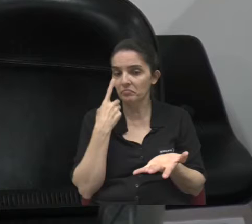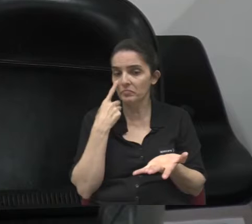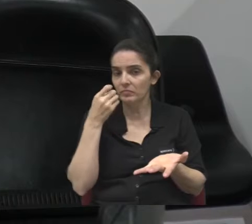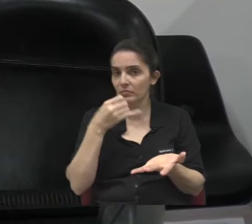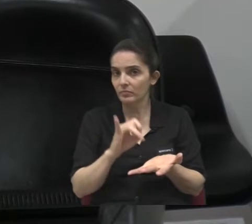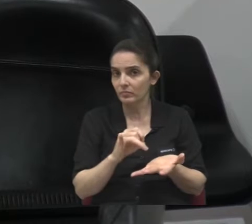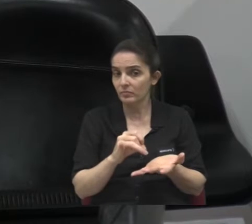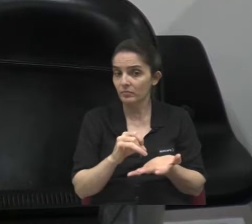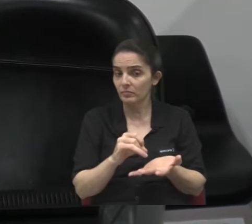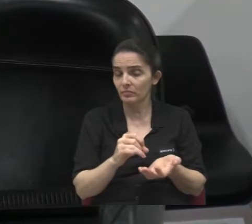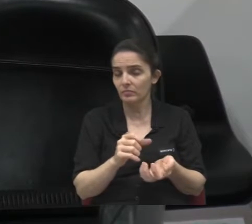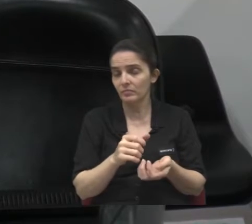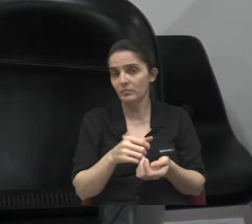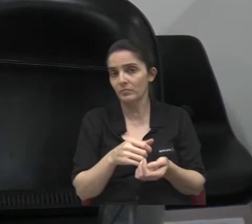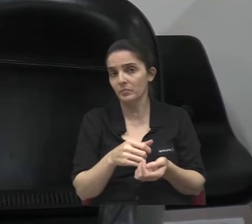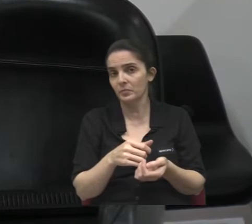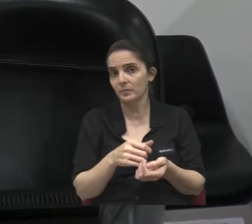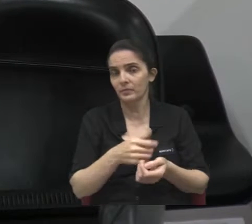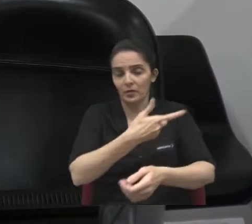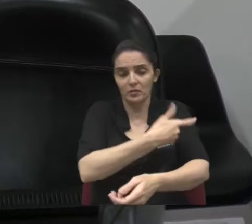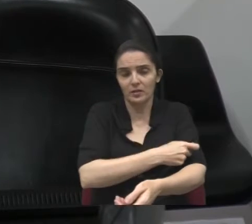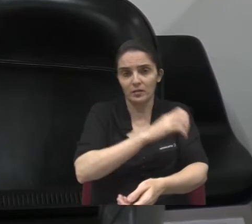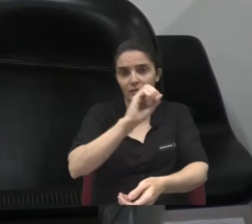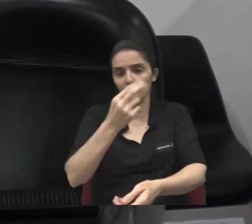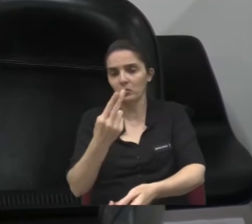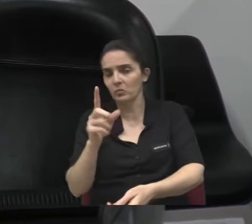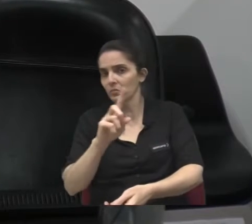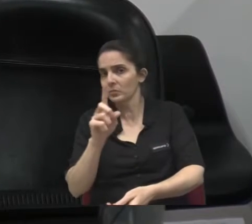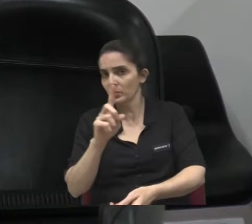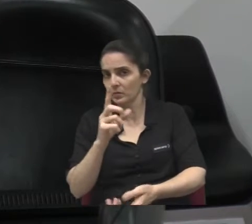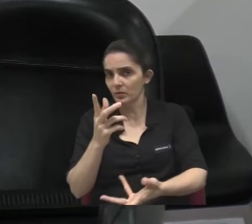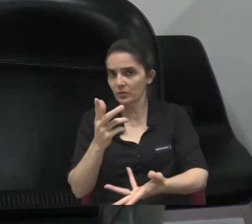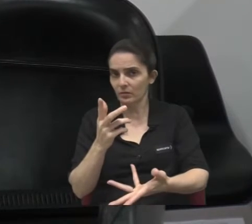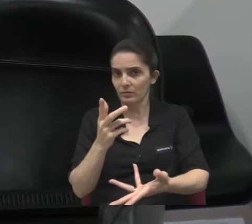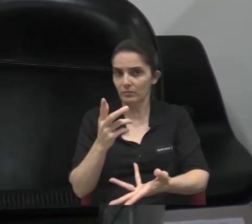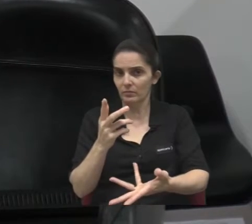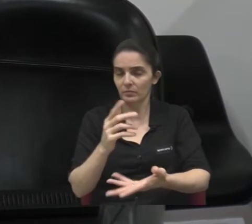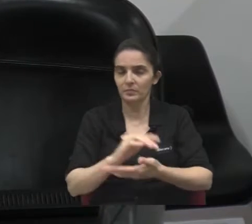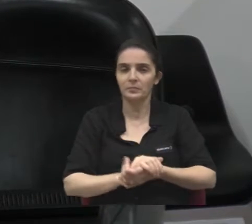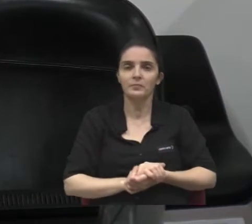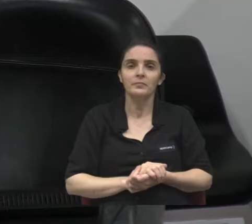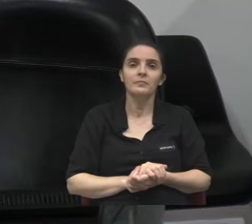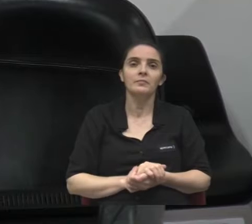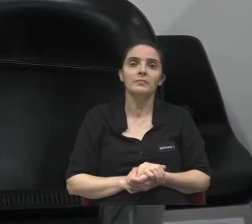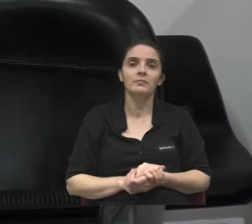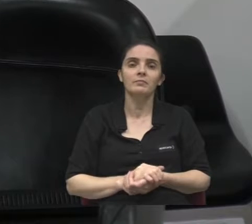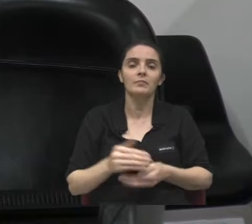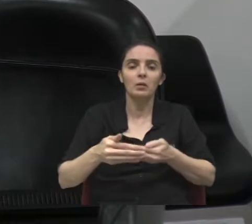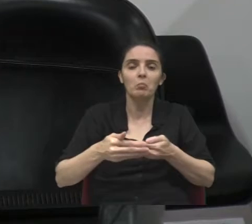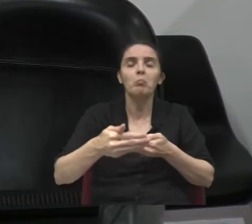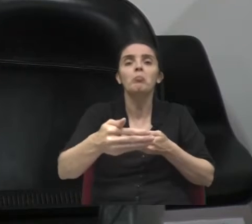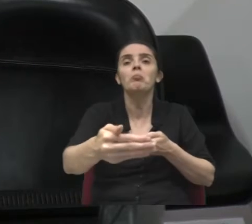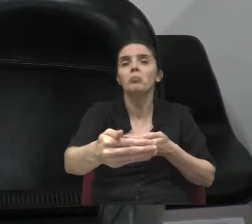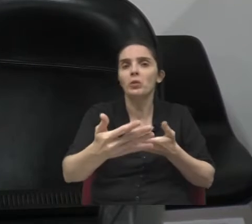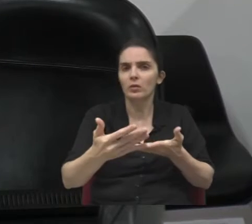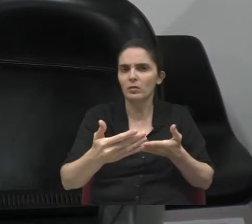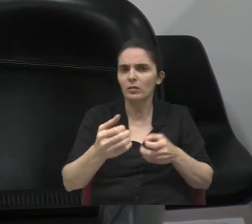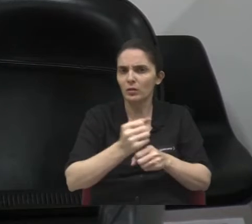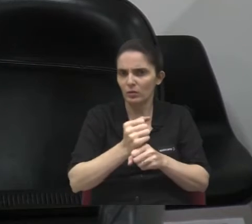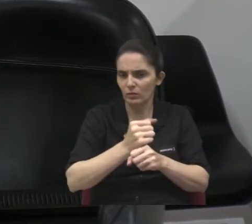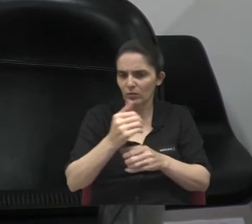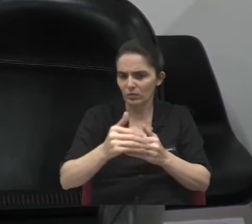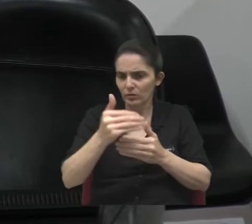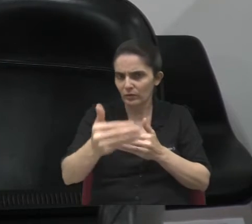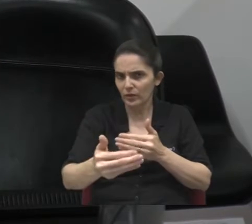poder deixar o nosso município de fora. E qual é essa janela? Qual é essa perspectiva? Nós vamos ficar agora o ano seguinte, daqui 2 anos, 3